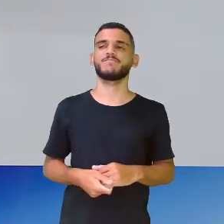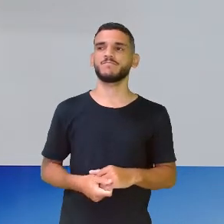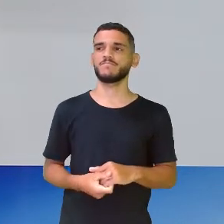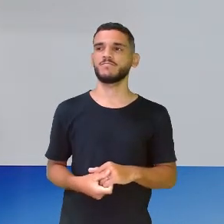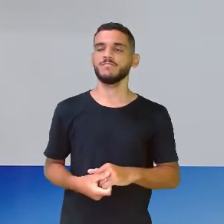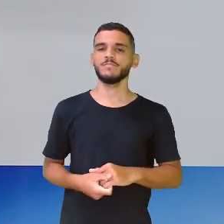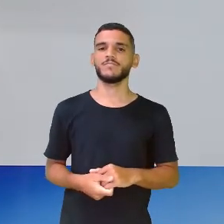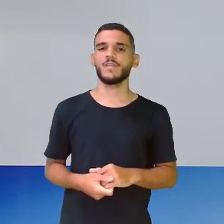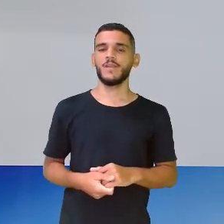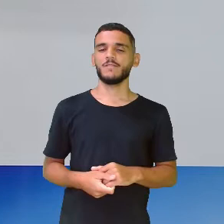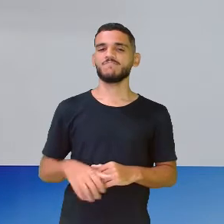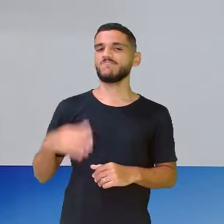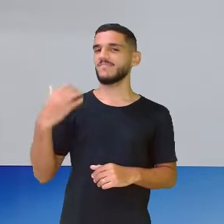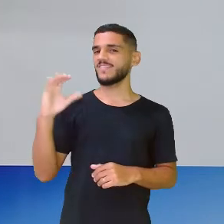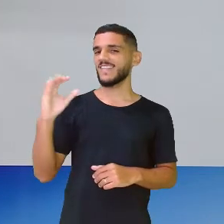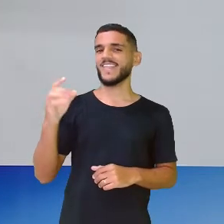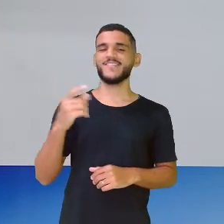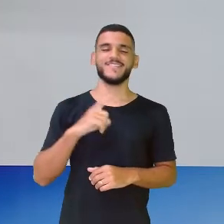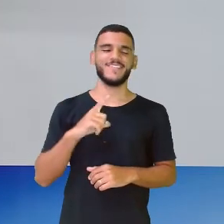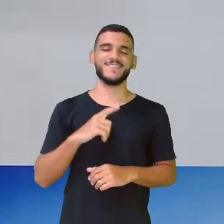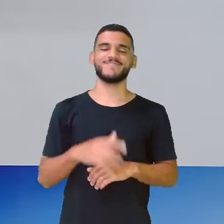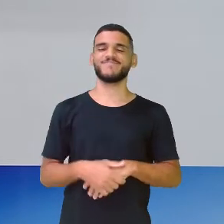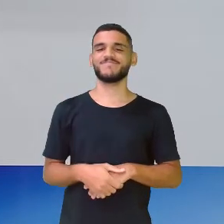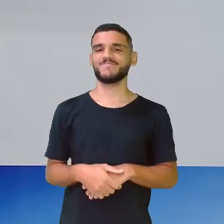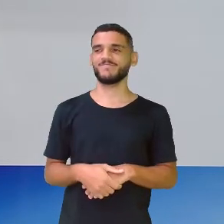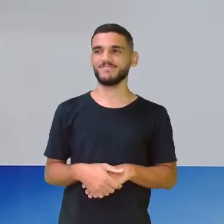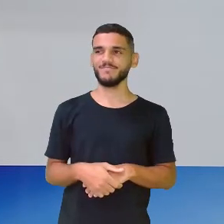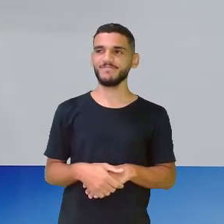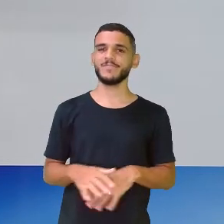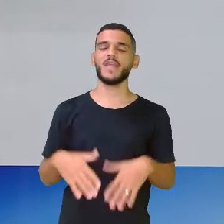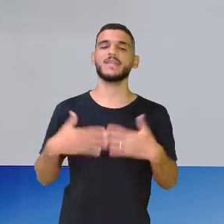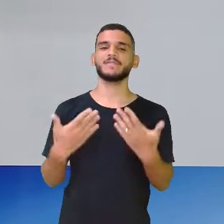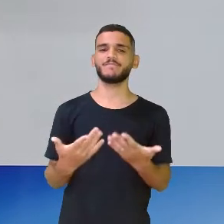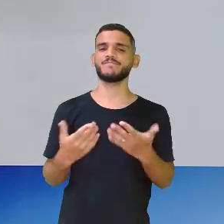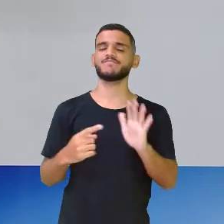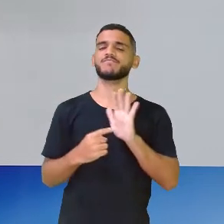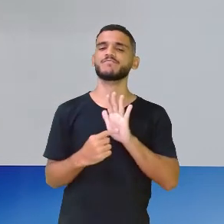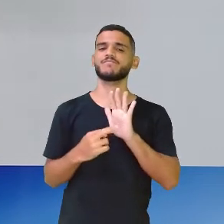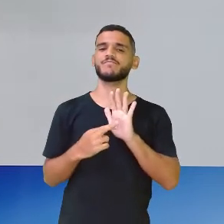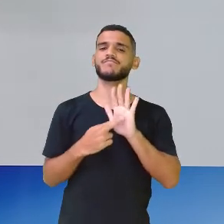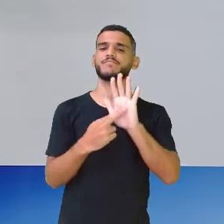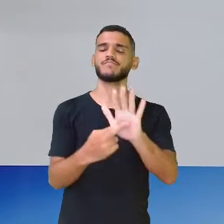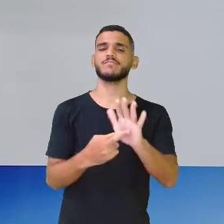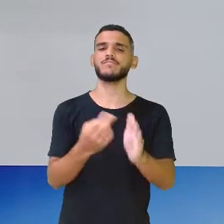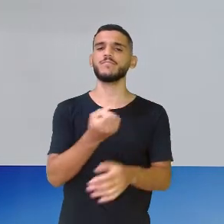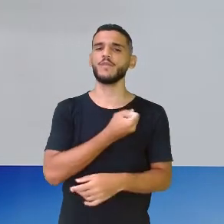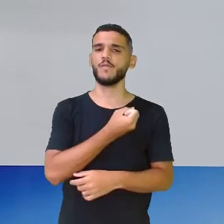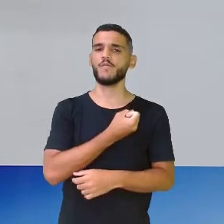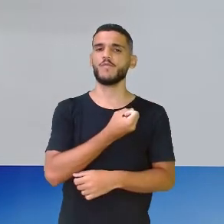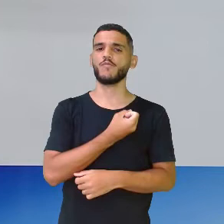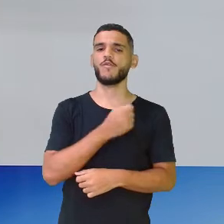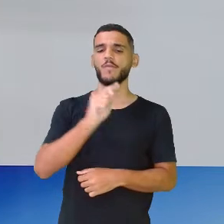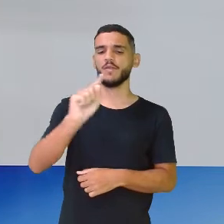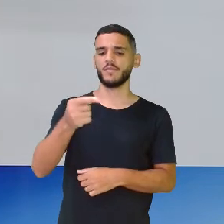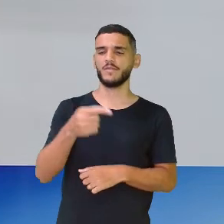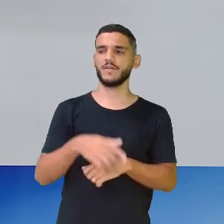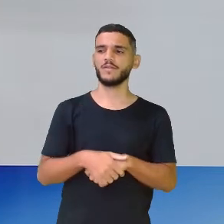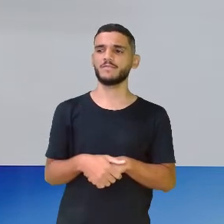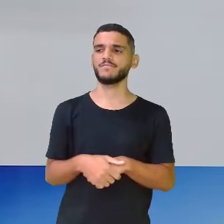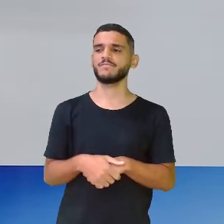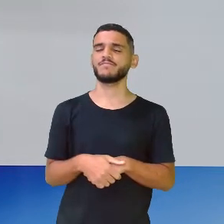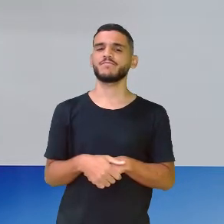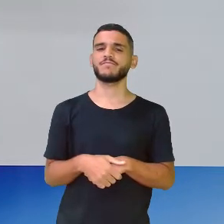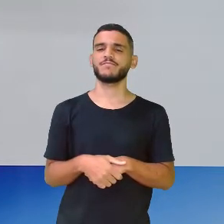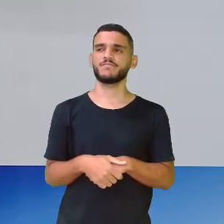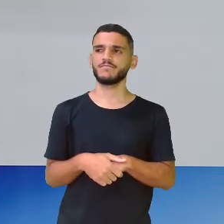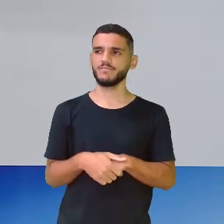Os meus centavos. Quando eu quero representar os decimais, professora, a senhora podia representar na fita